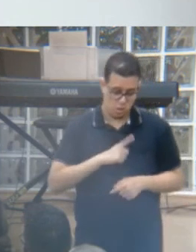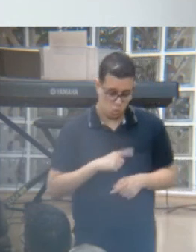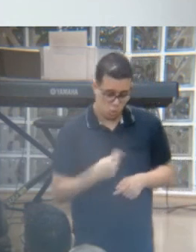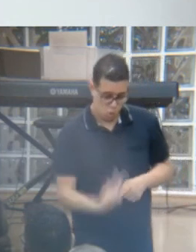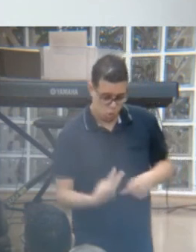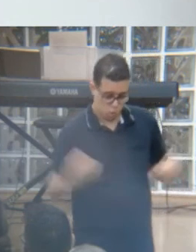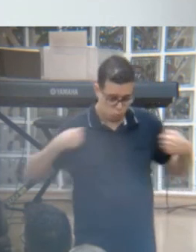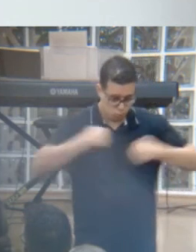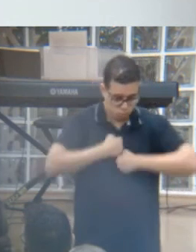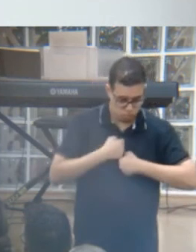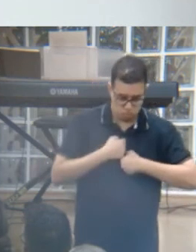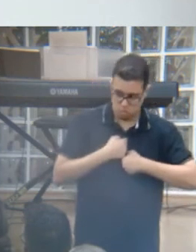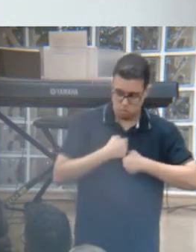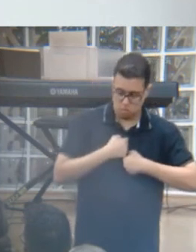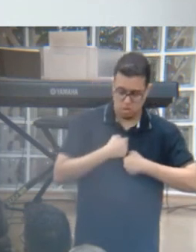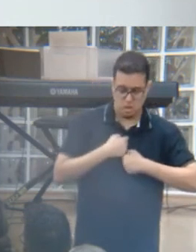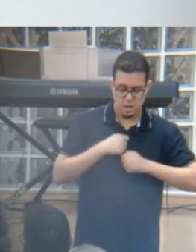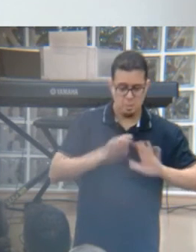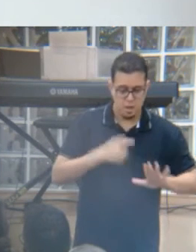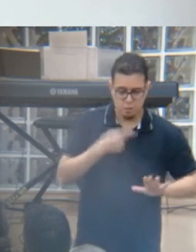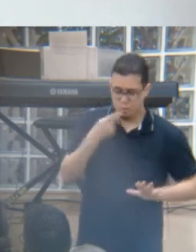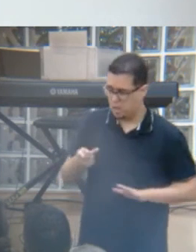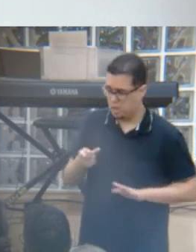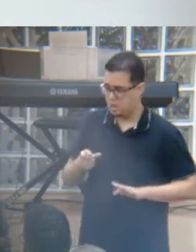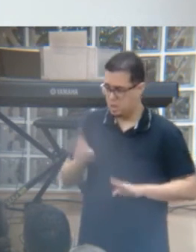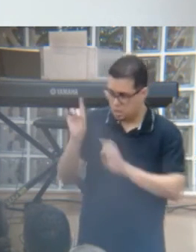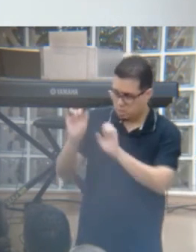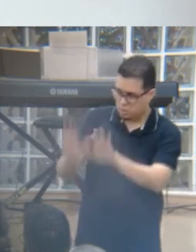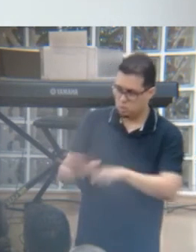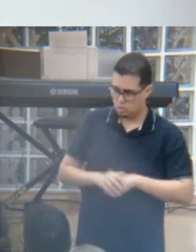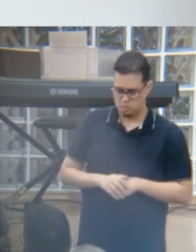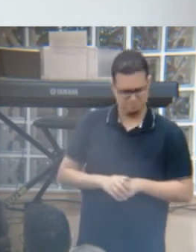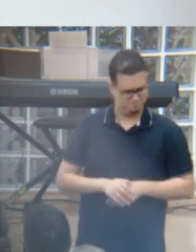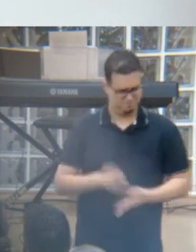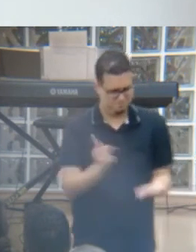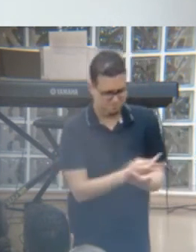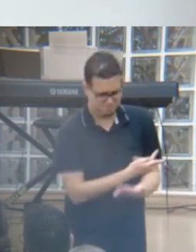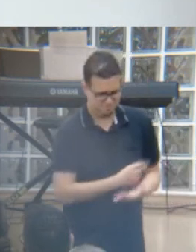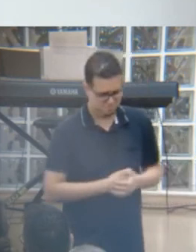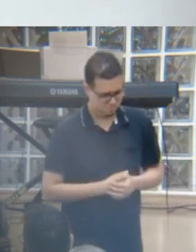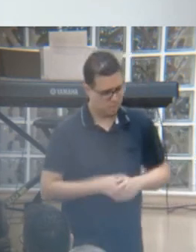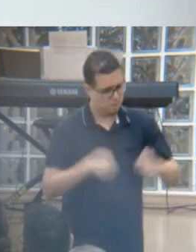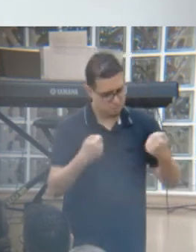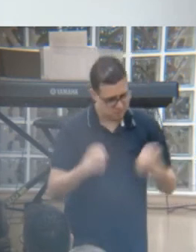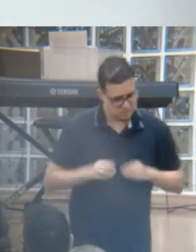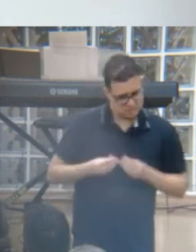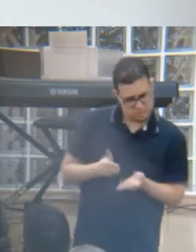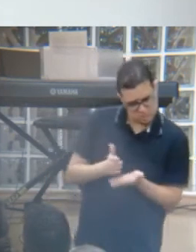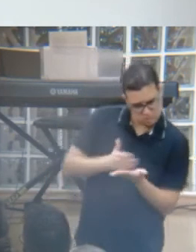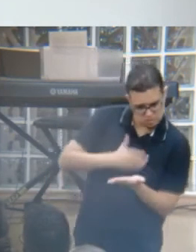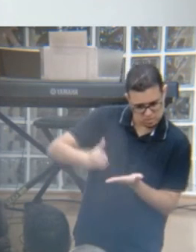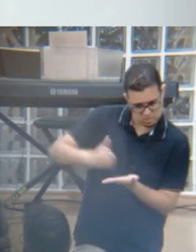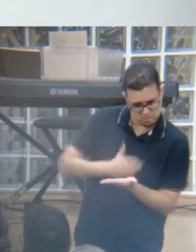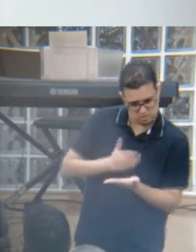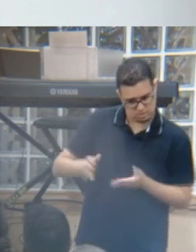Deus nos abençoa e abençoa o nosso irmão através das nossas vidas e abençoa as nossas vidas através dos